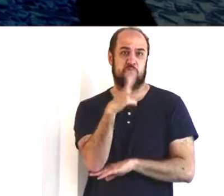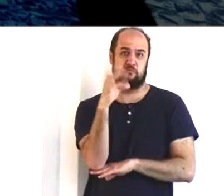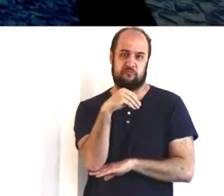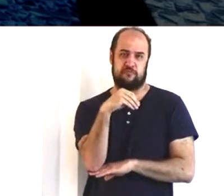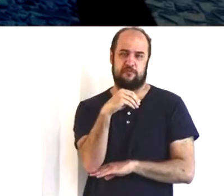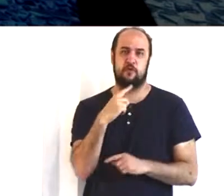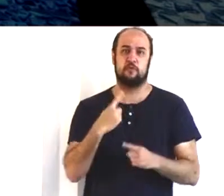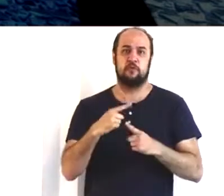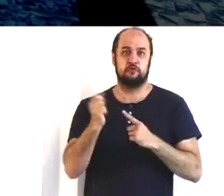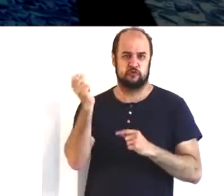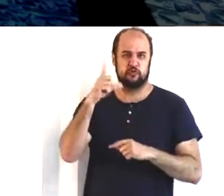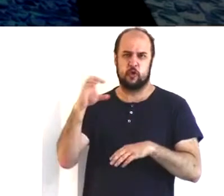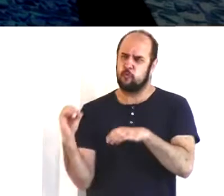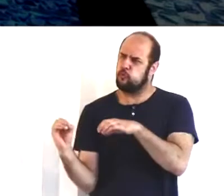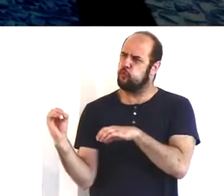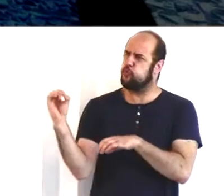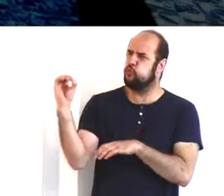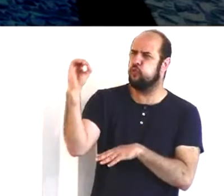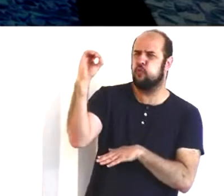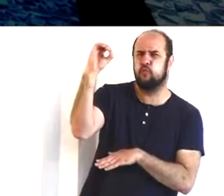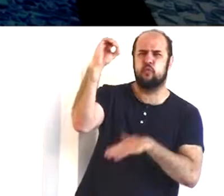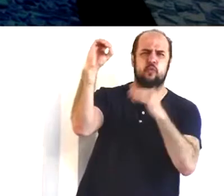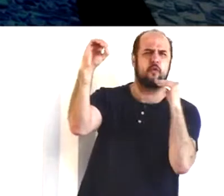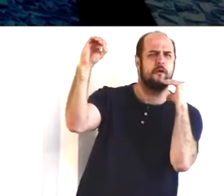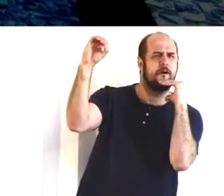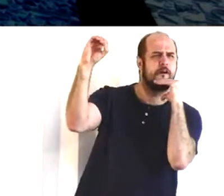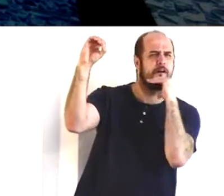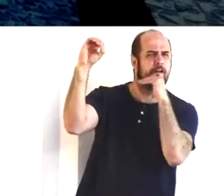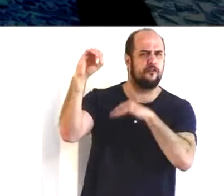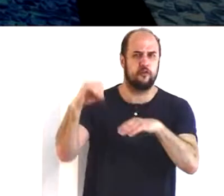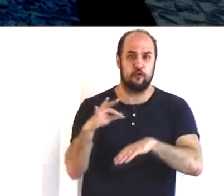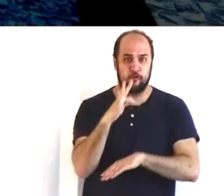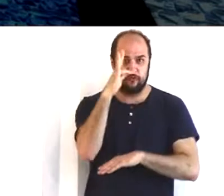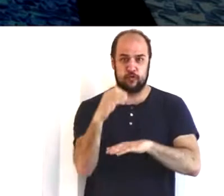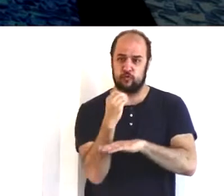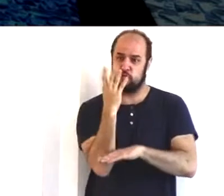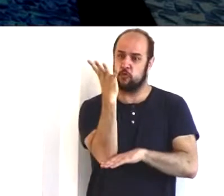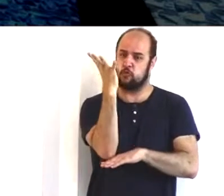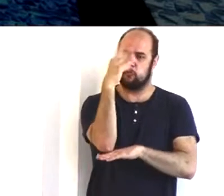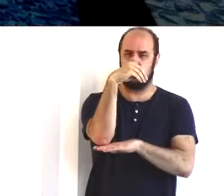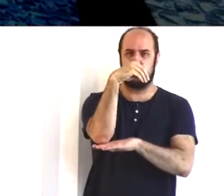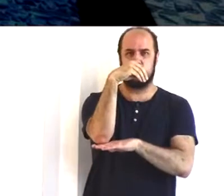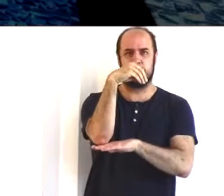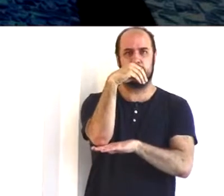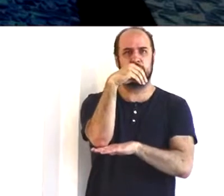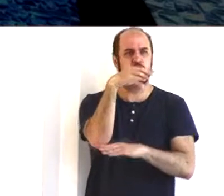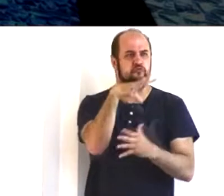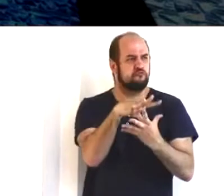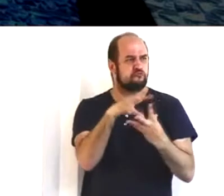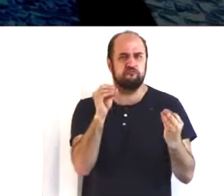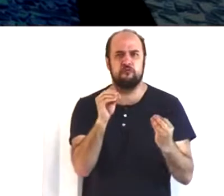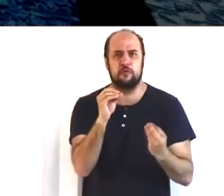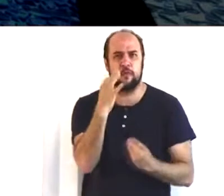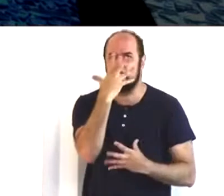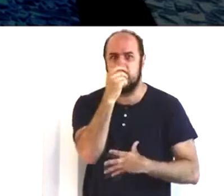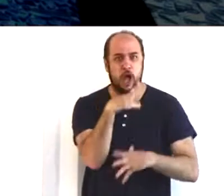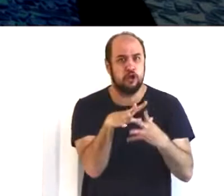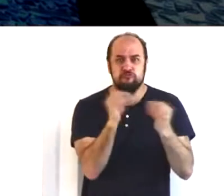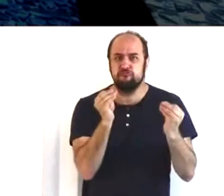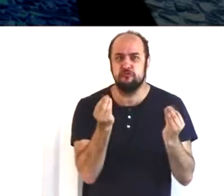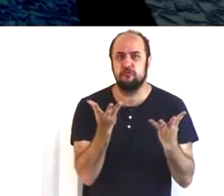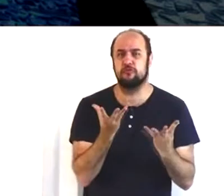levanta com o seu ardente calor, e a erva seca, e a sua flor cai, e desaparece a formosura do